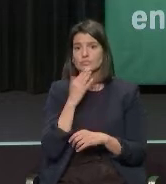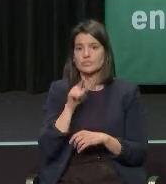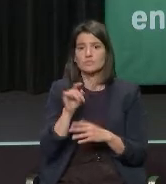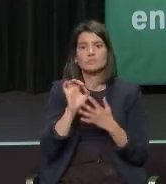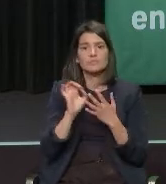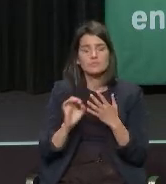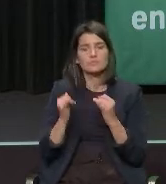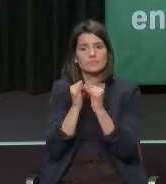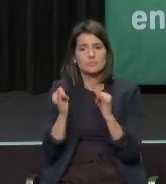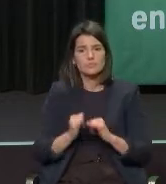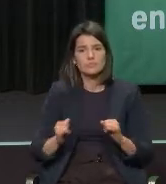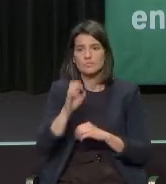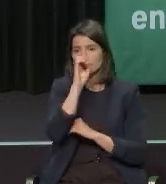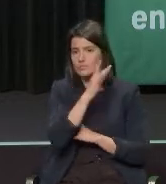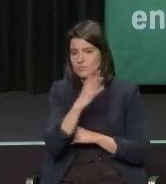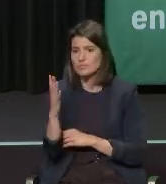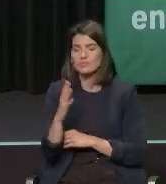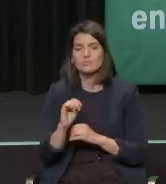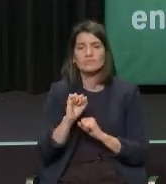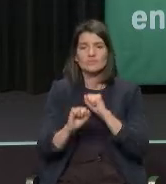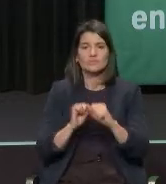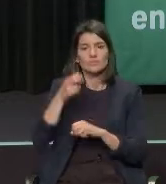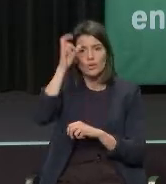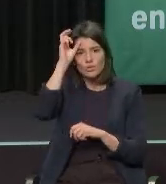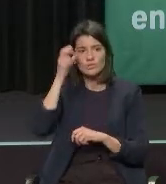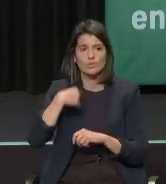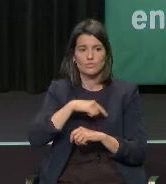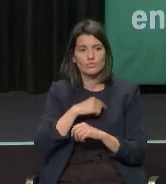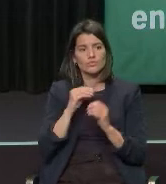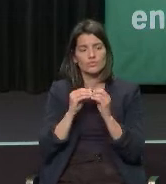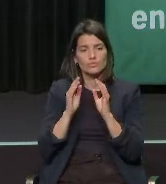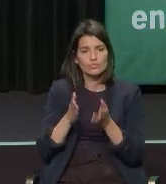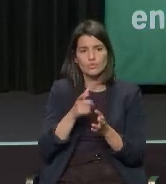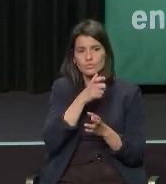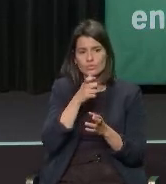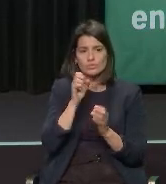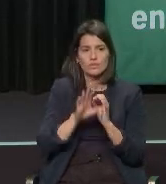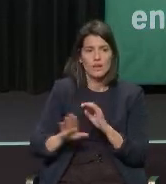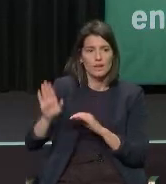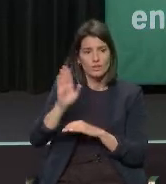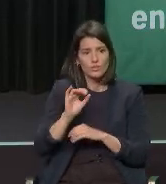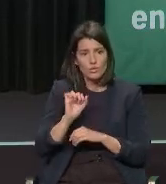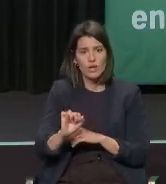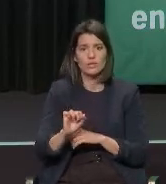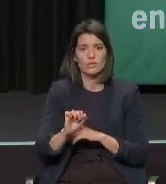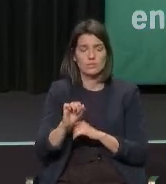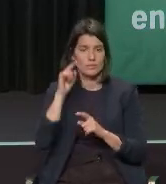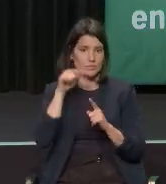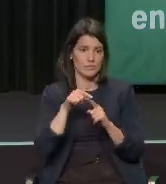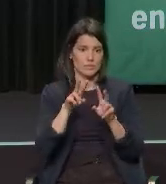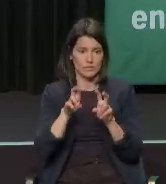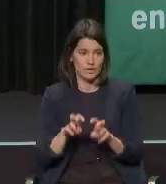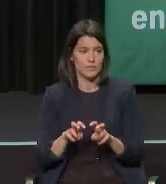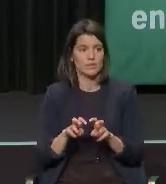definições internacionais de floresta, de acordo com os conceitos que estão definidos pelos compromissos nacionais para estas